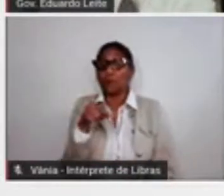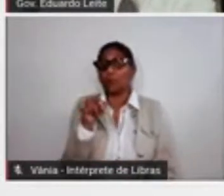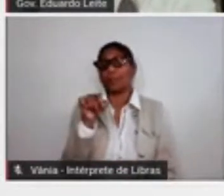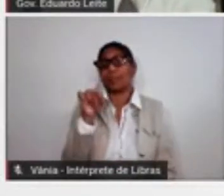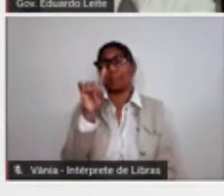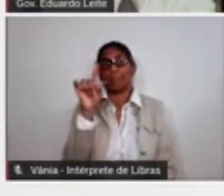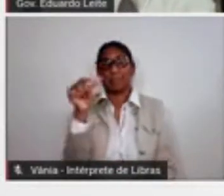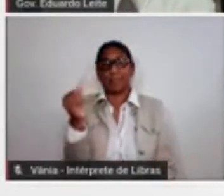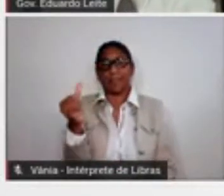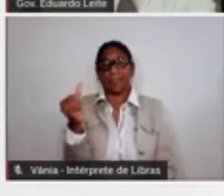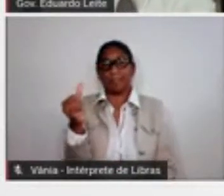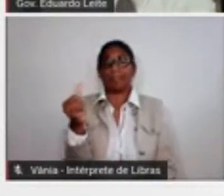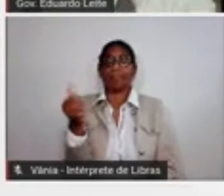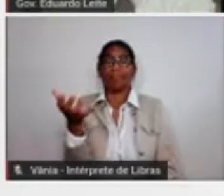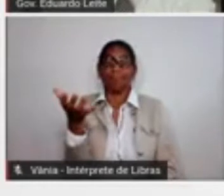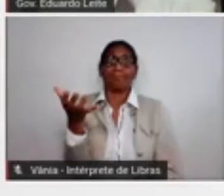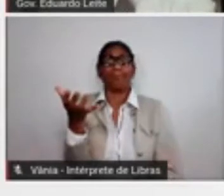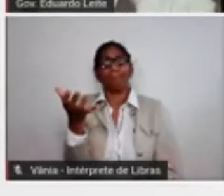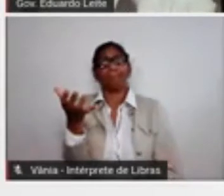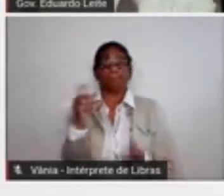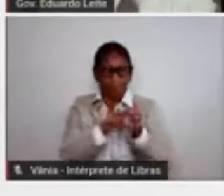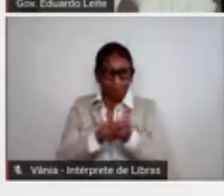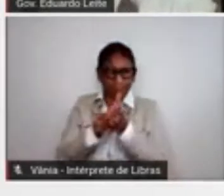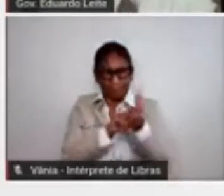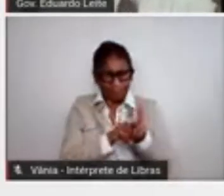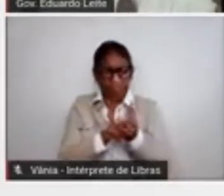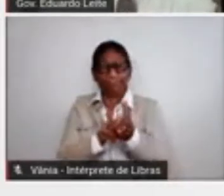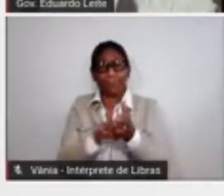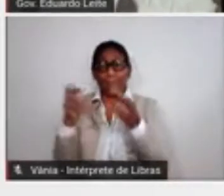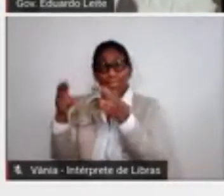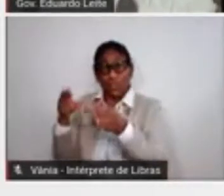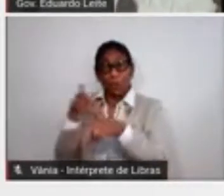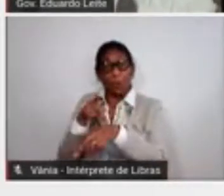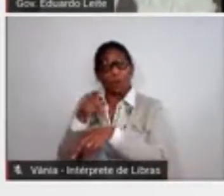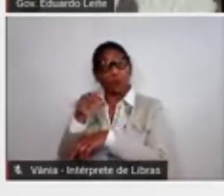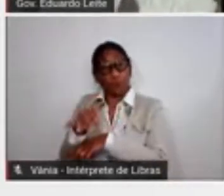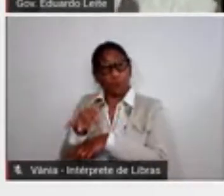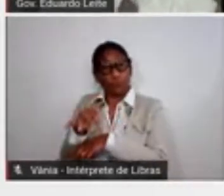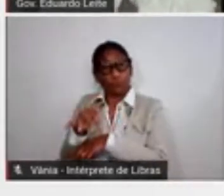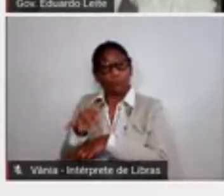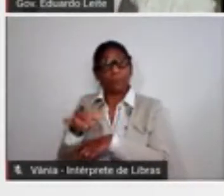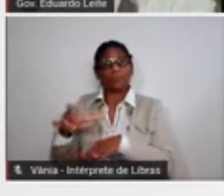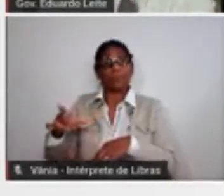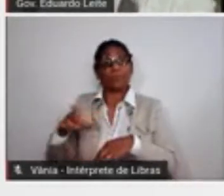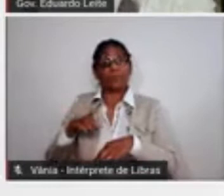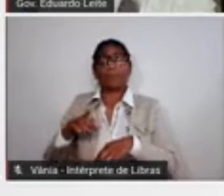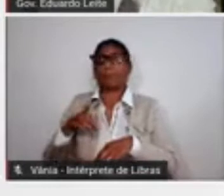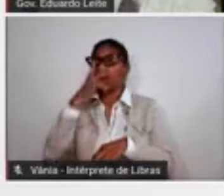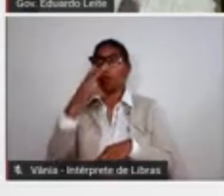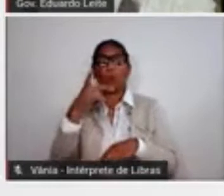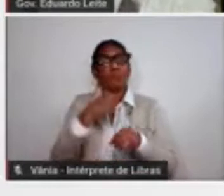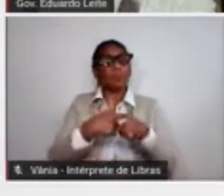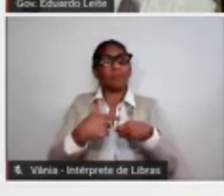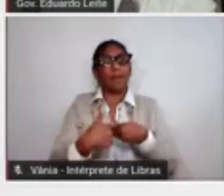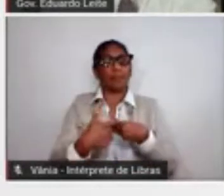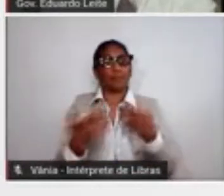13,16. Então, este é um dado que demonstra que a região de Passo Fundo está no patamar da região metropolitana em nível de